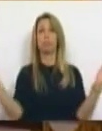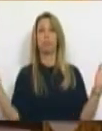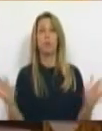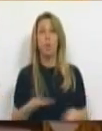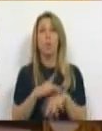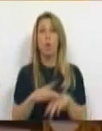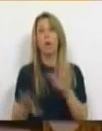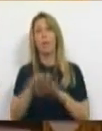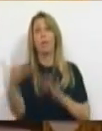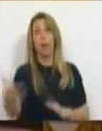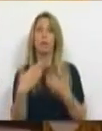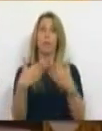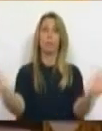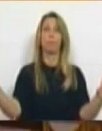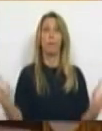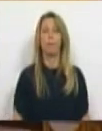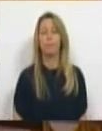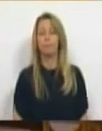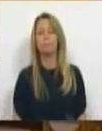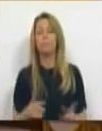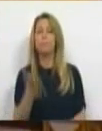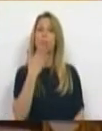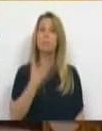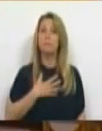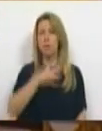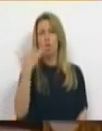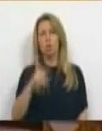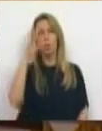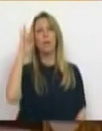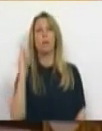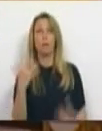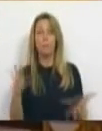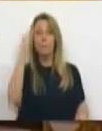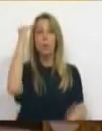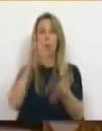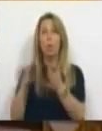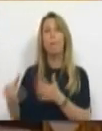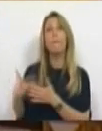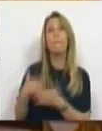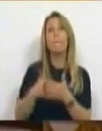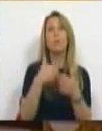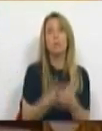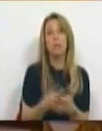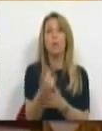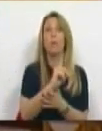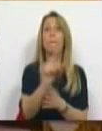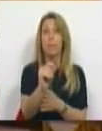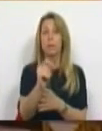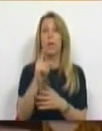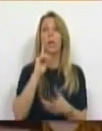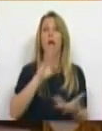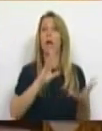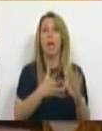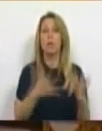extrema-direita. Isso leva-nos à segunda ideia. Até agora, a resultante deste processo e de uma saída por via reacionária.